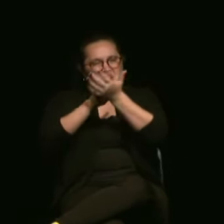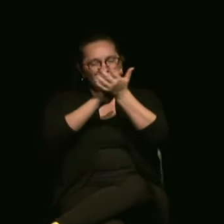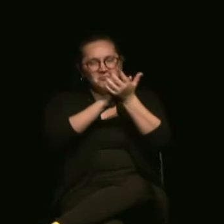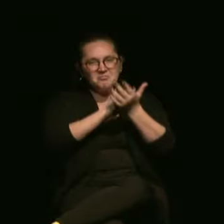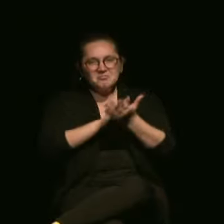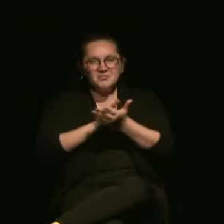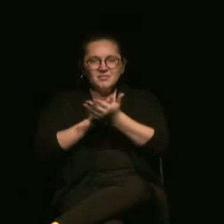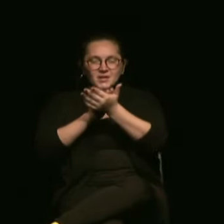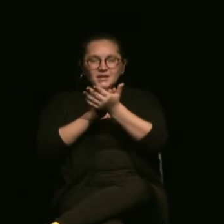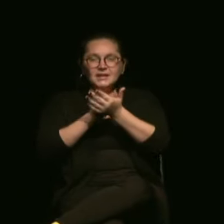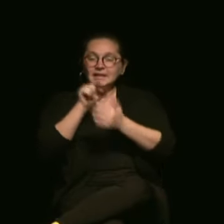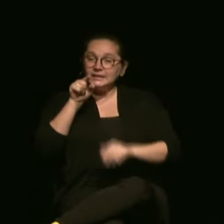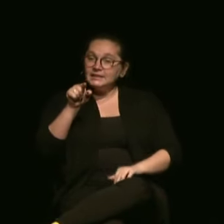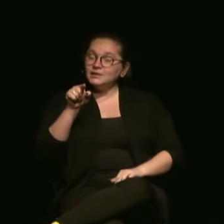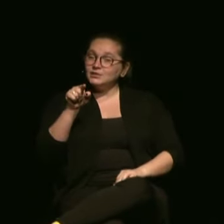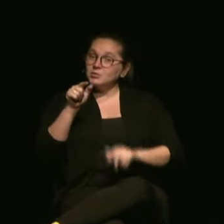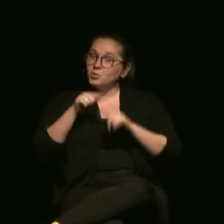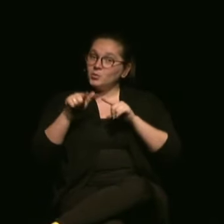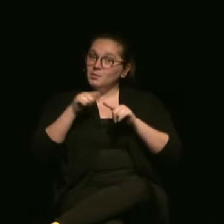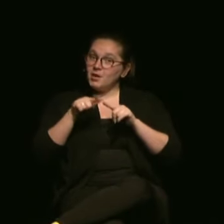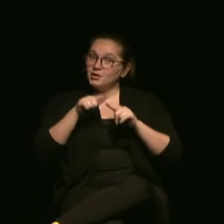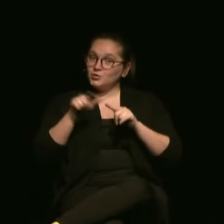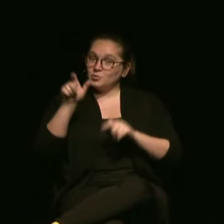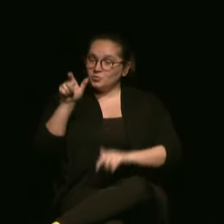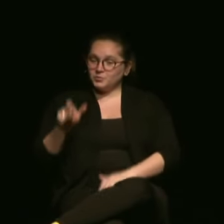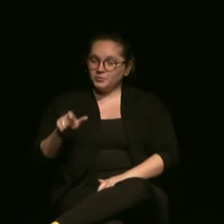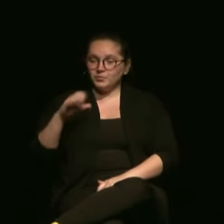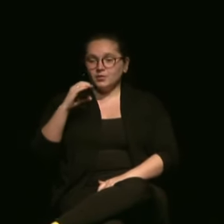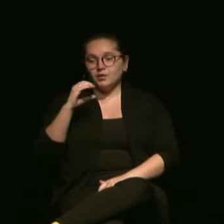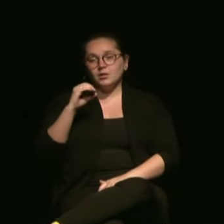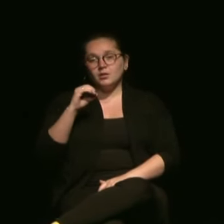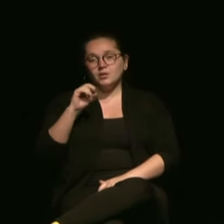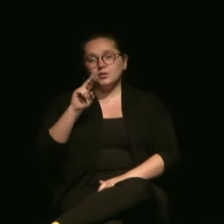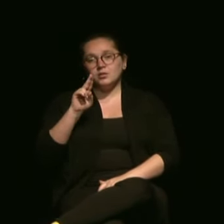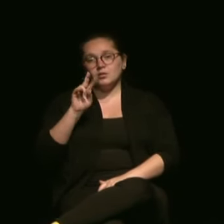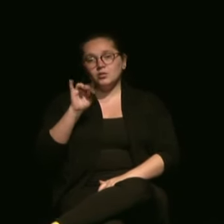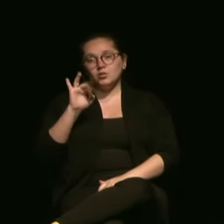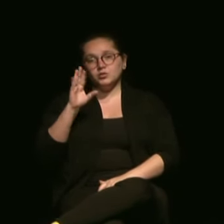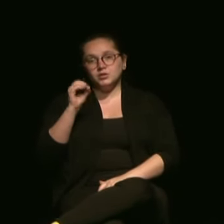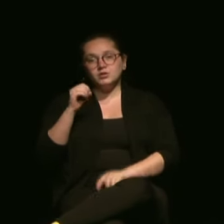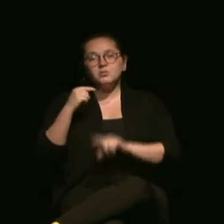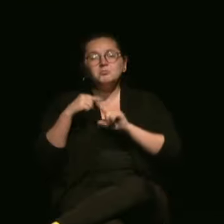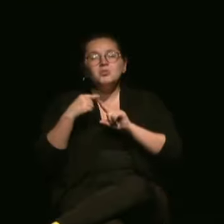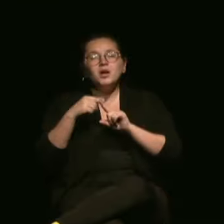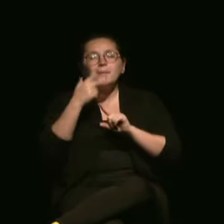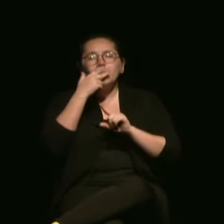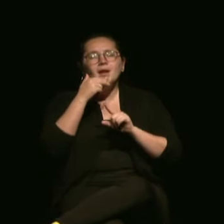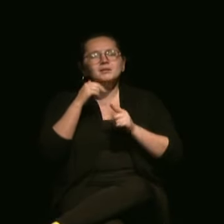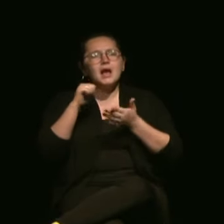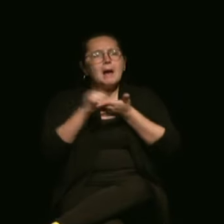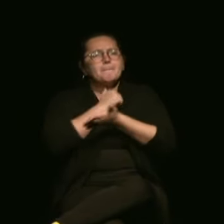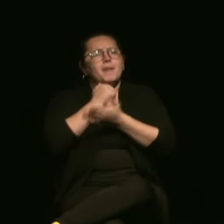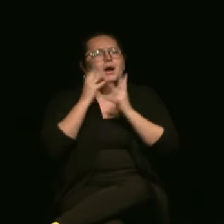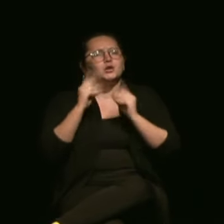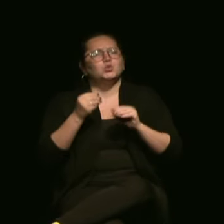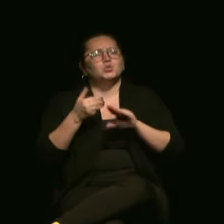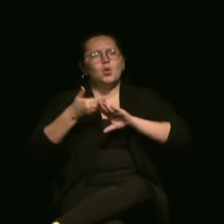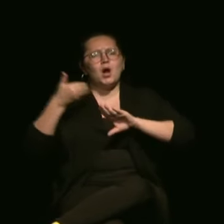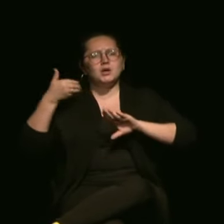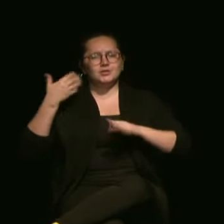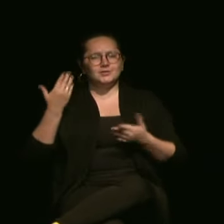isso era problemático para o Coutinho. Apagaria tudo que veio antes, dá uma sensação de,